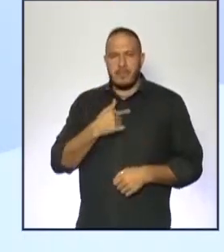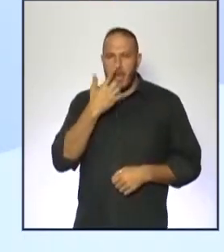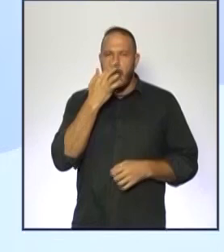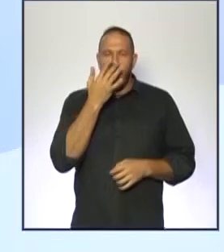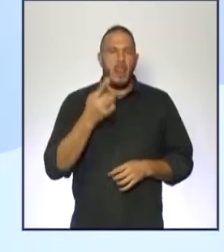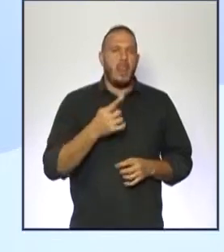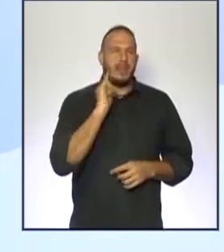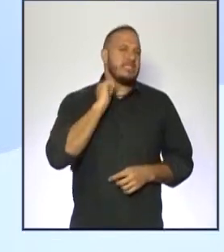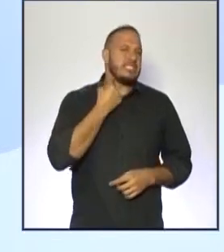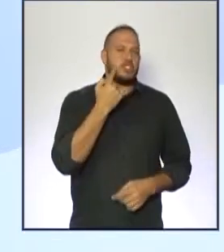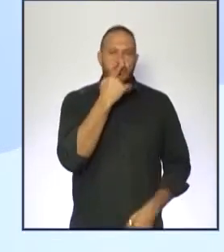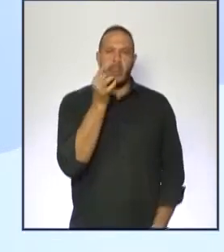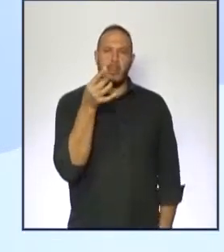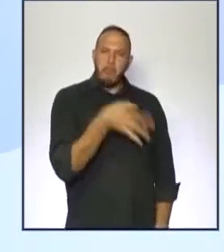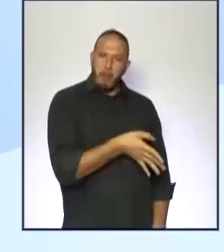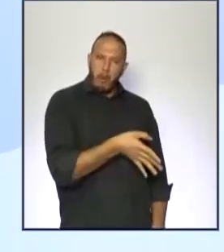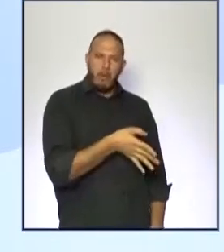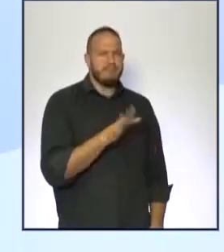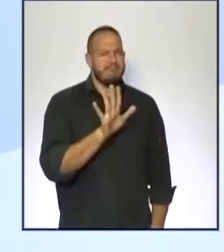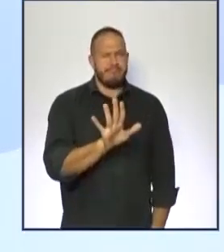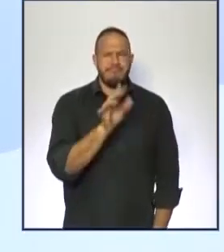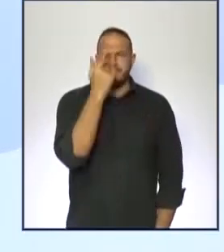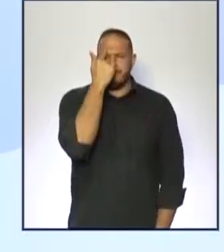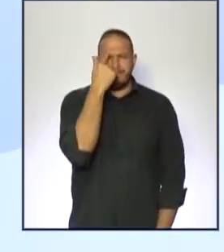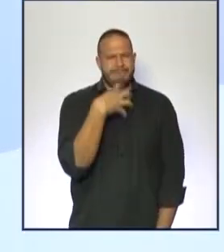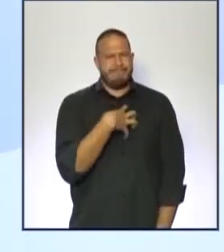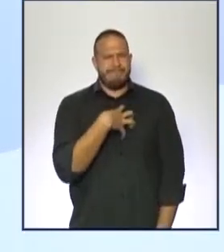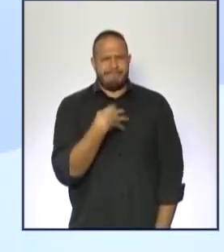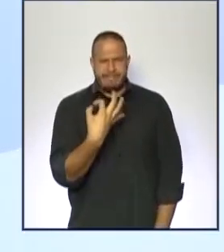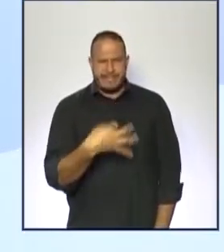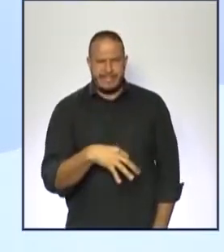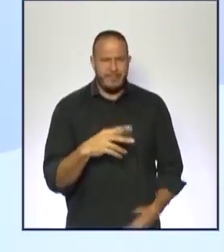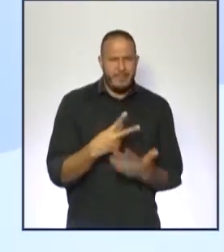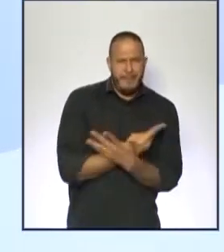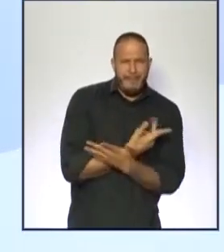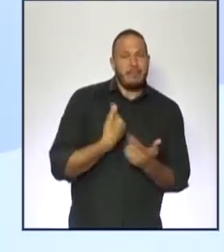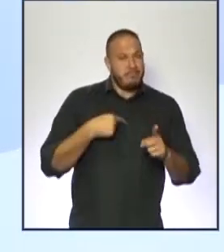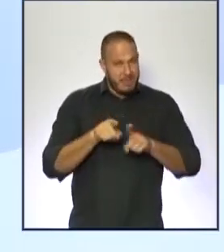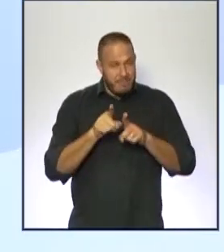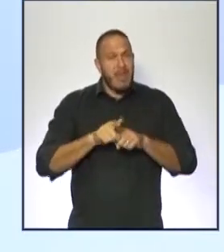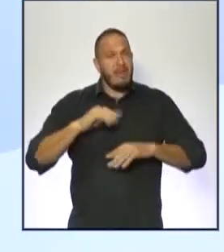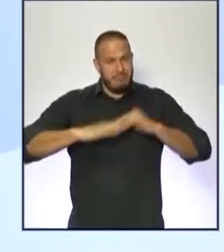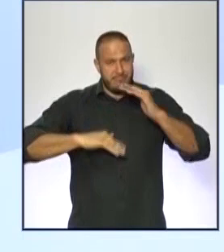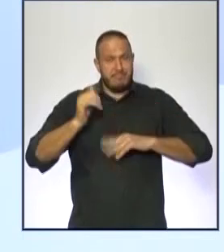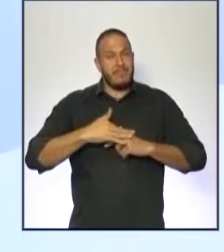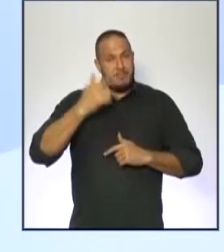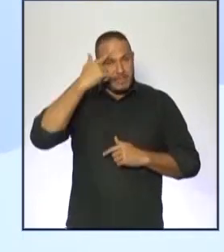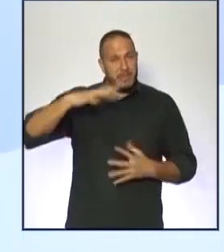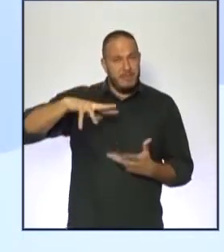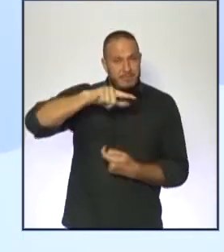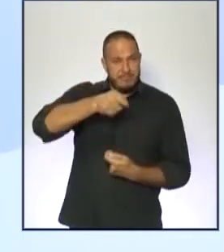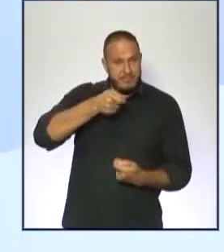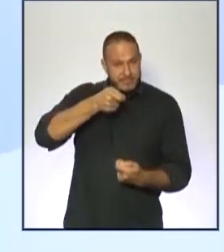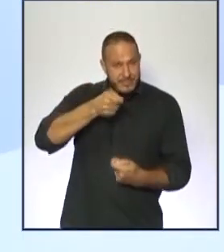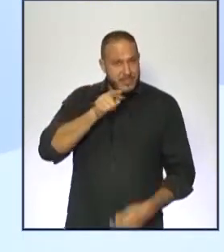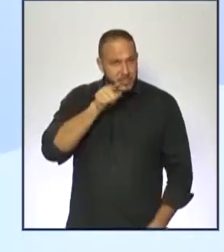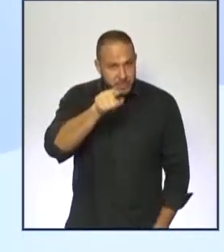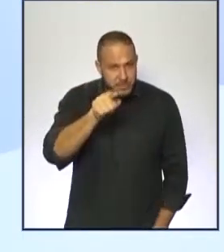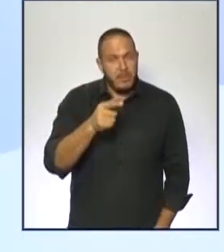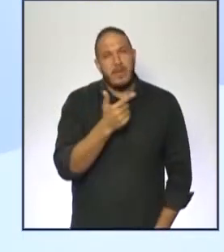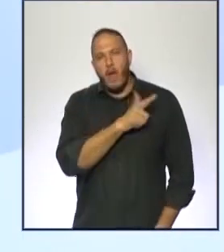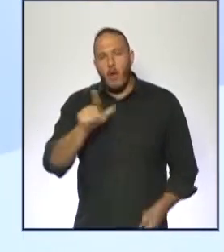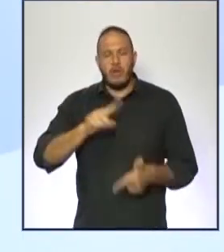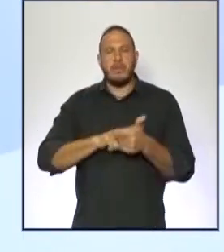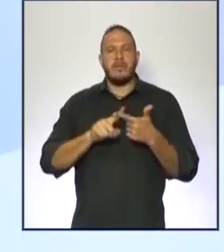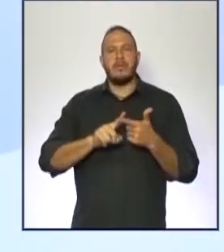no chão? Né? É repensar uma atitude sua. Isso também é praticar uma ação sustentável. E a outra é